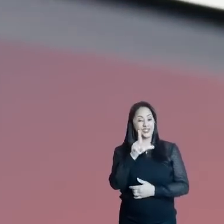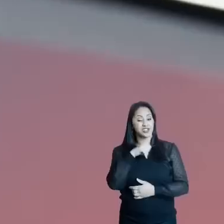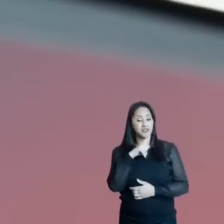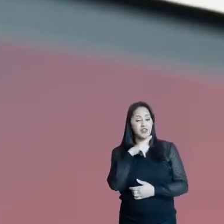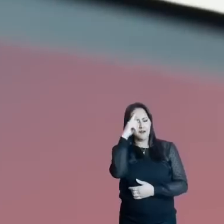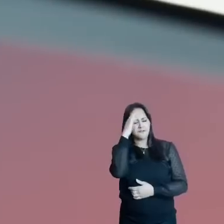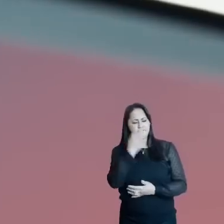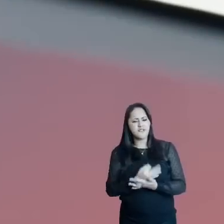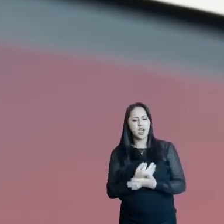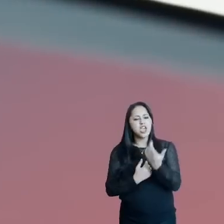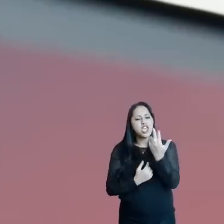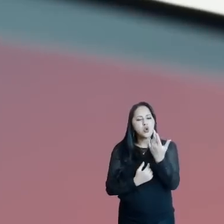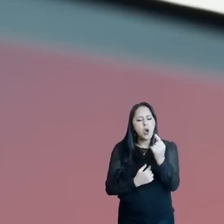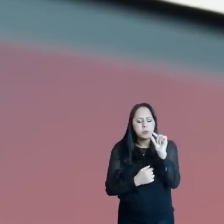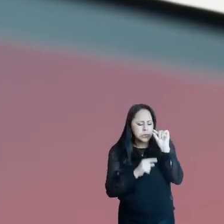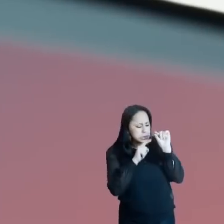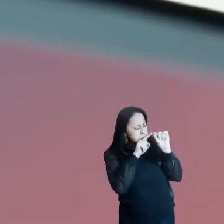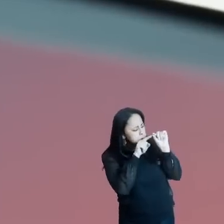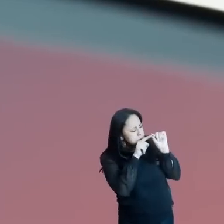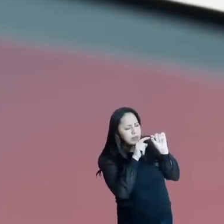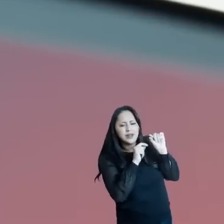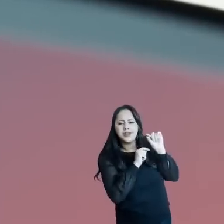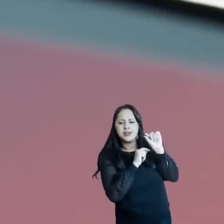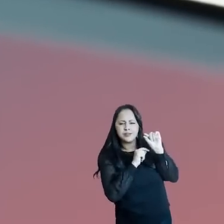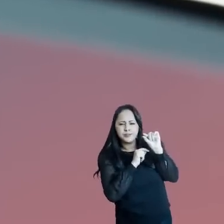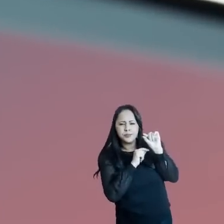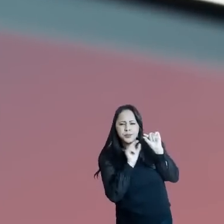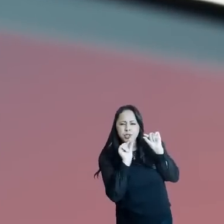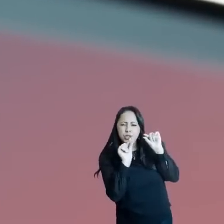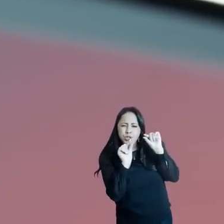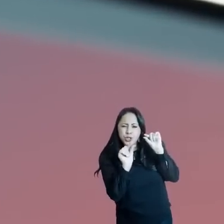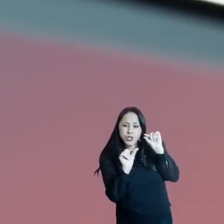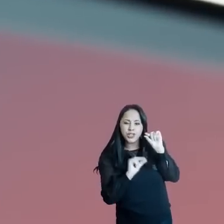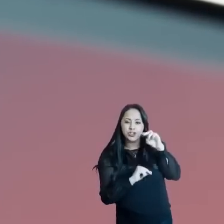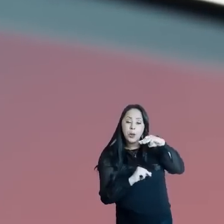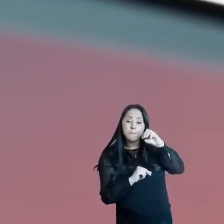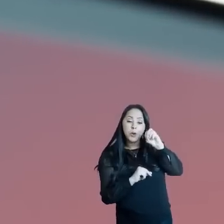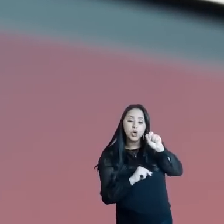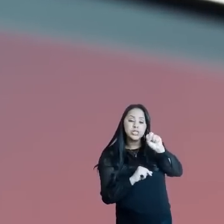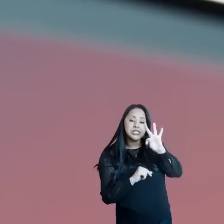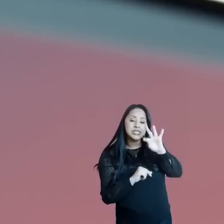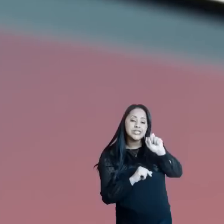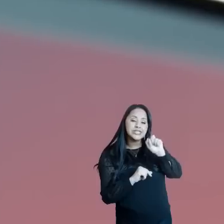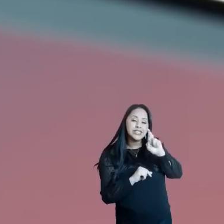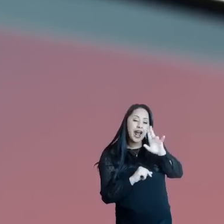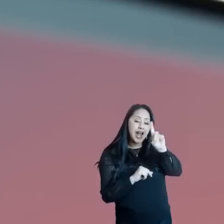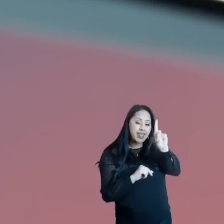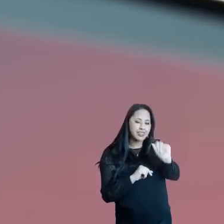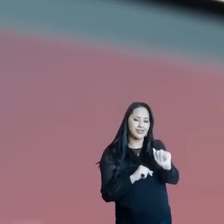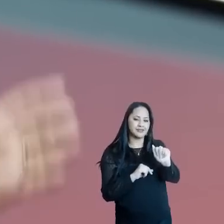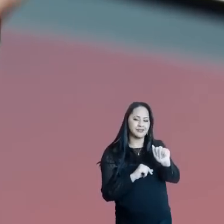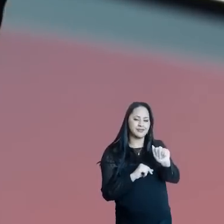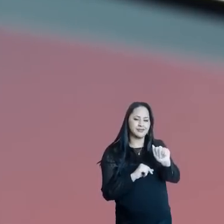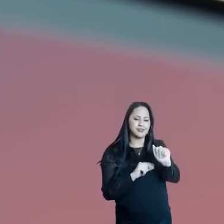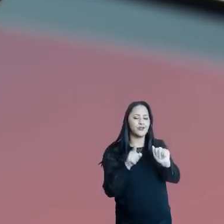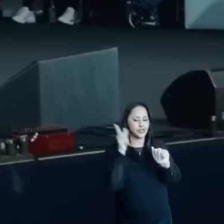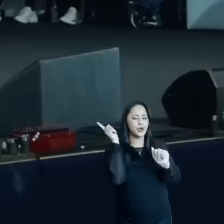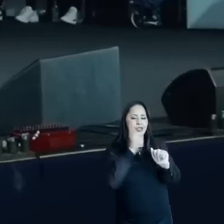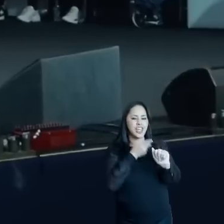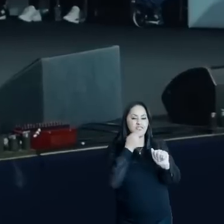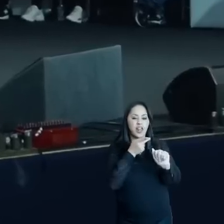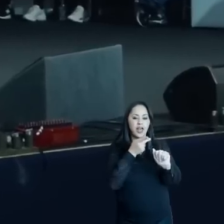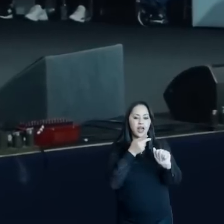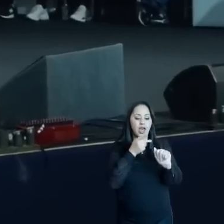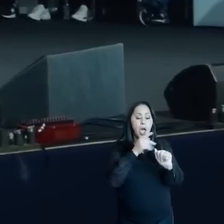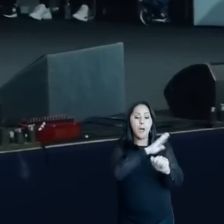uma semente de um grão de mostarda, que é muito pequeno, se você tivesse uma fé desse tamanho, você consegue dizer ao monte, sai daqui